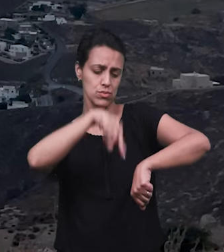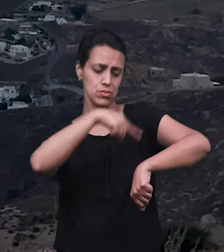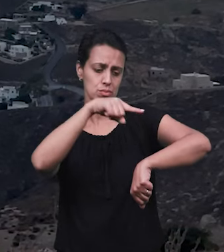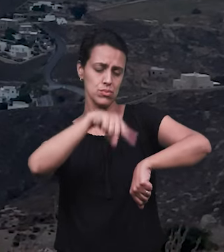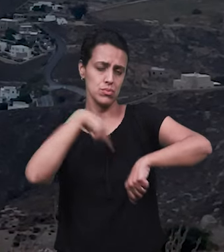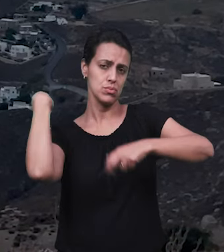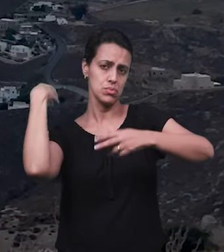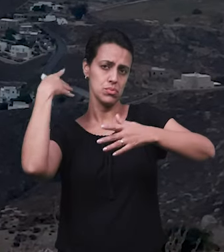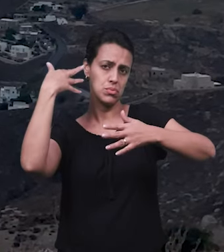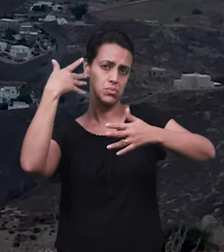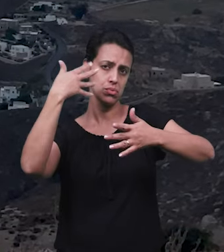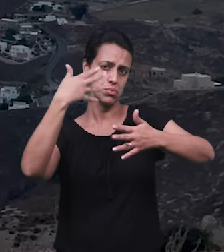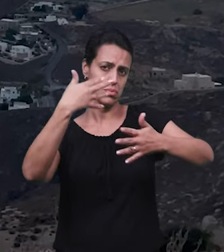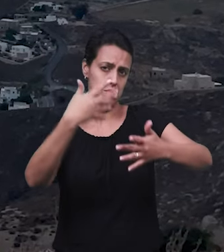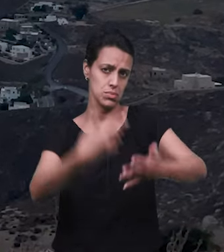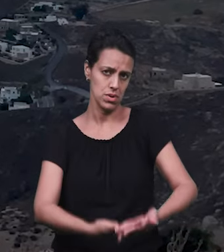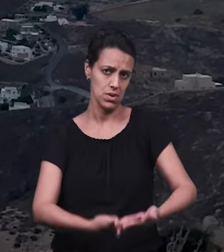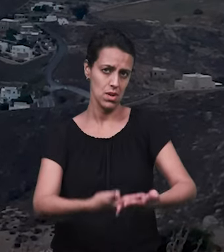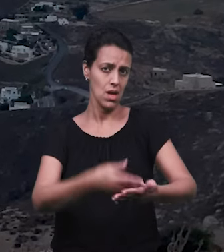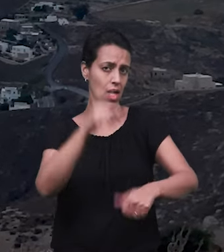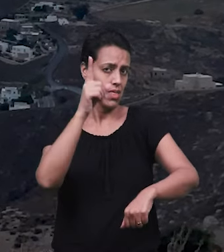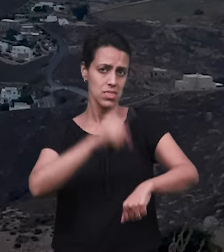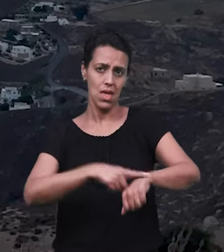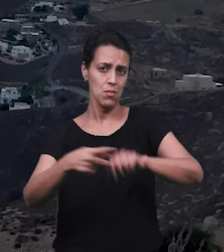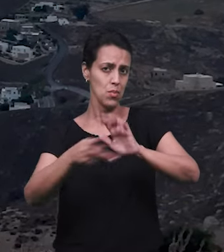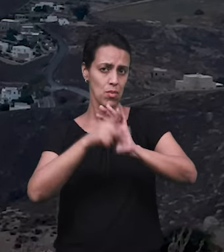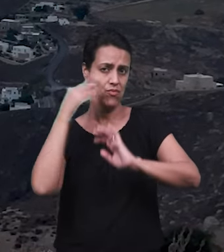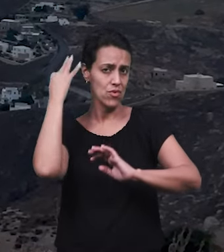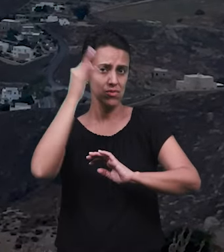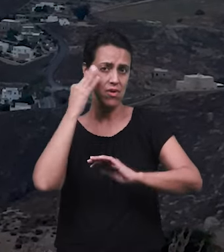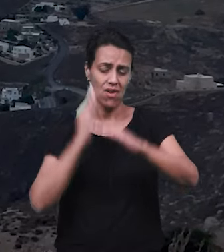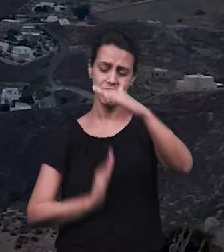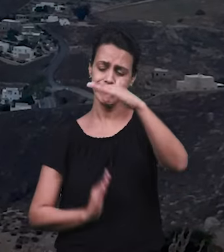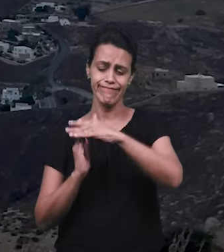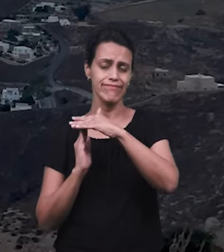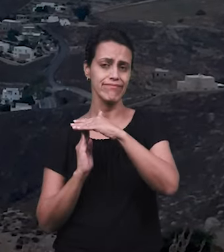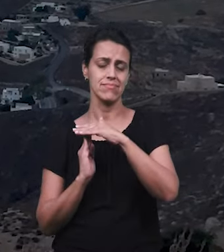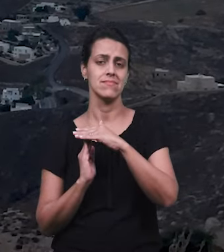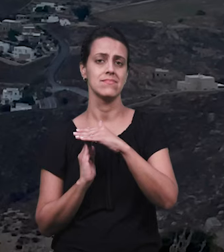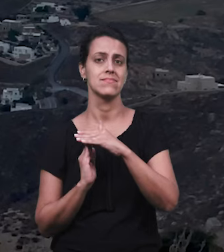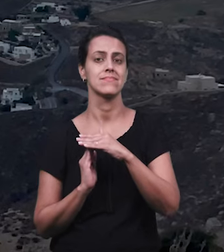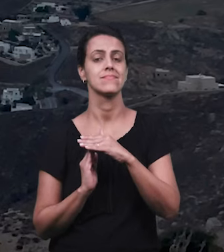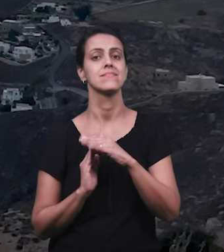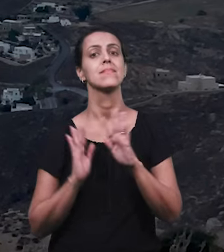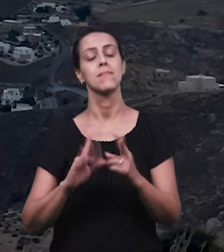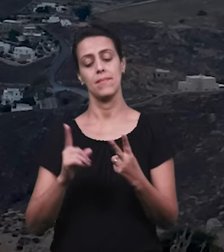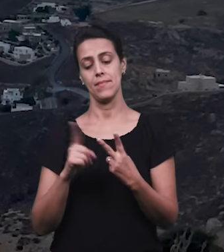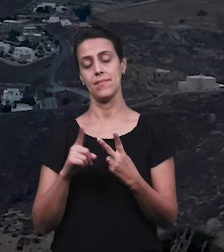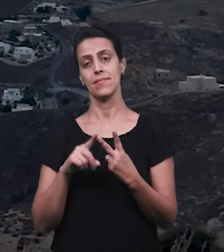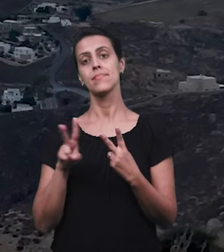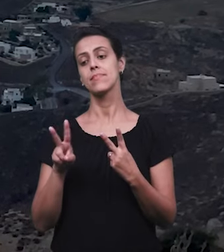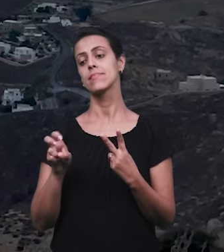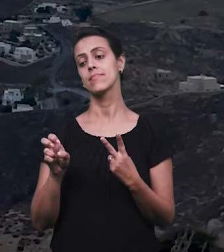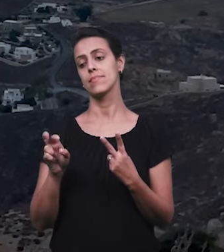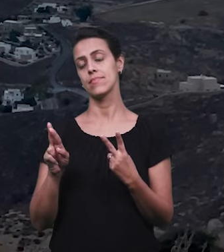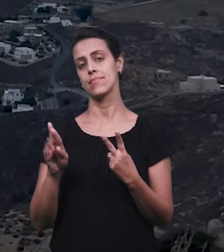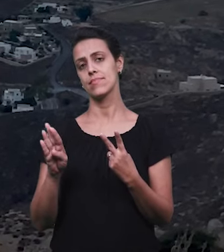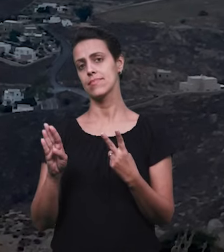É o tempo filosófico. Esse tempo não transcende. E quando você fala no verbo, você fala